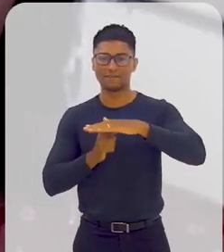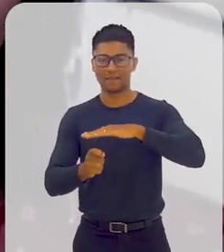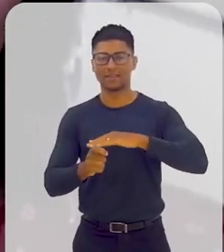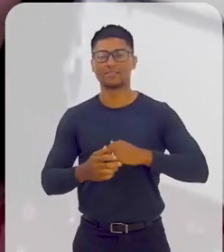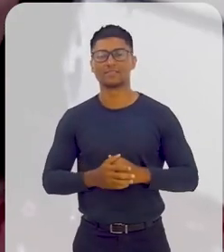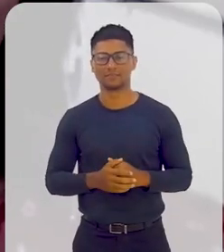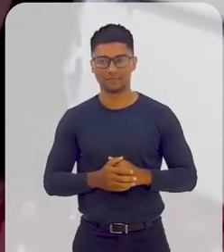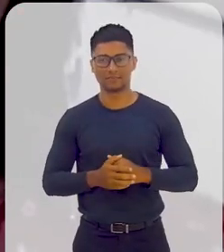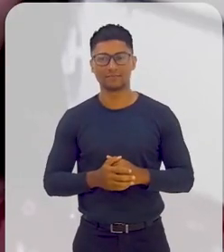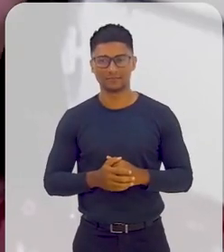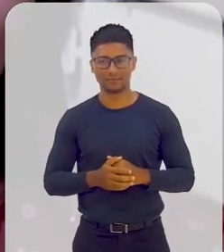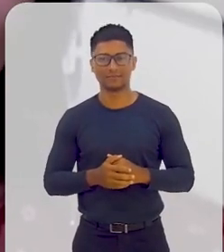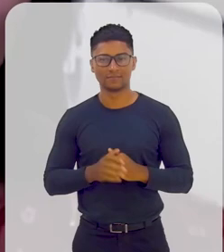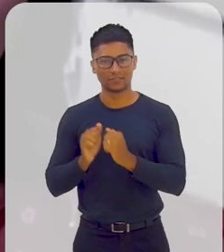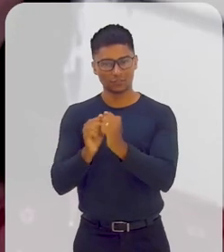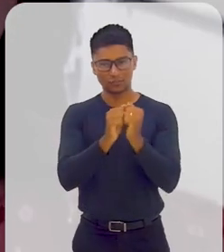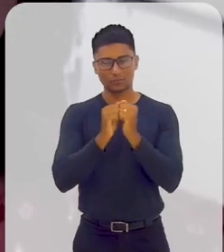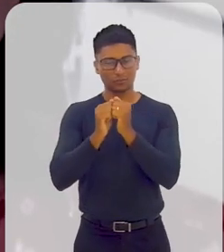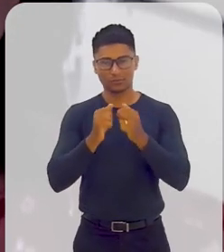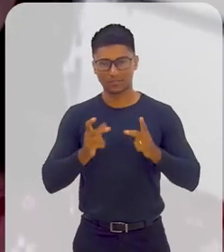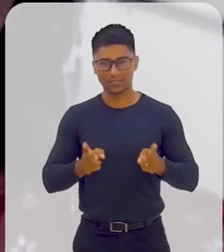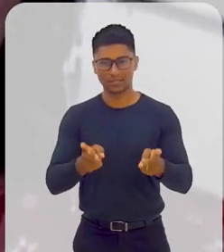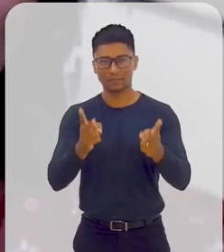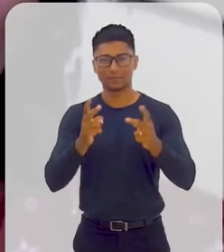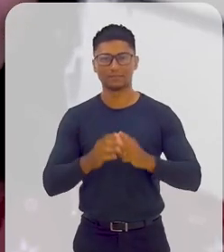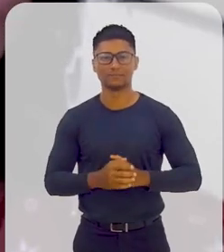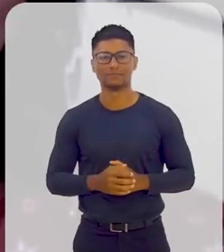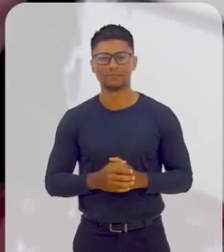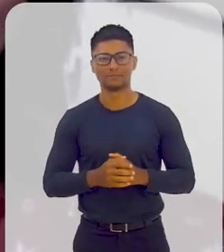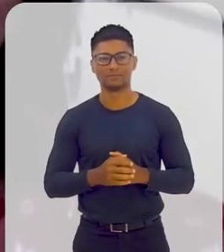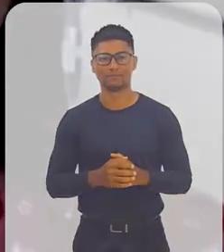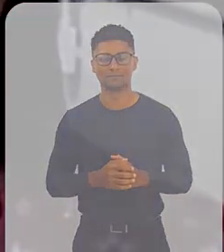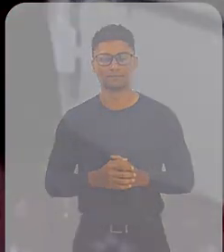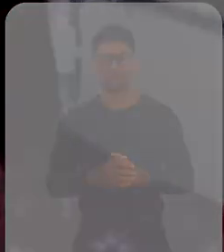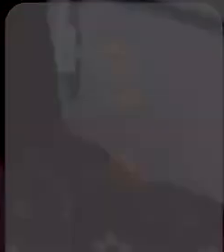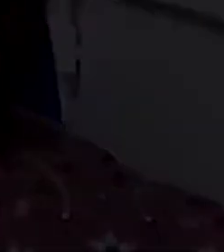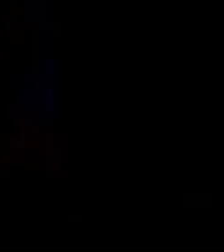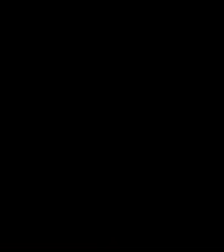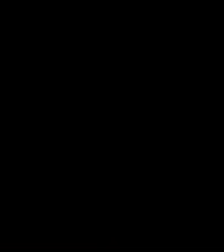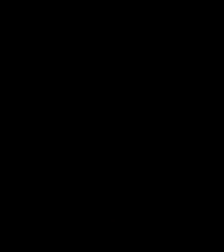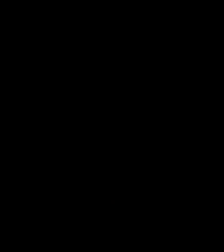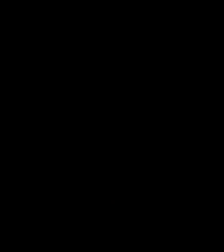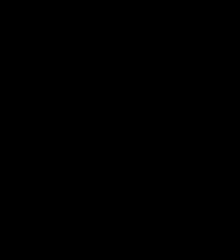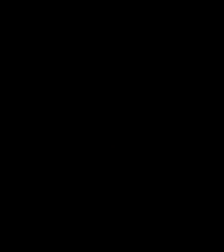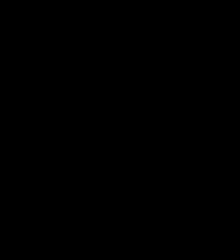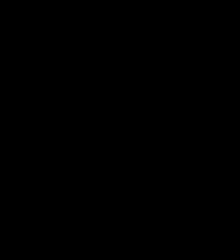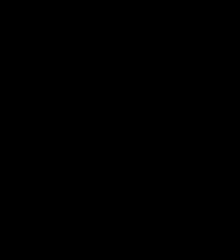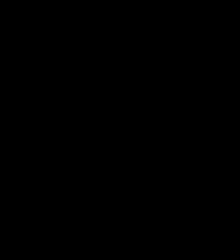trabalho dela. E conta com a gente sempre que possível.